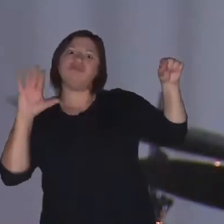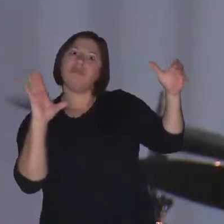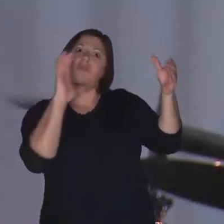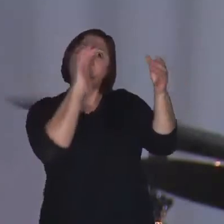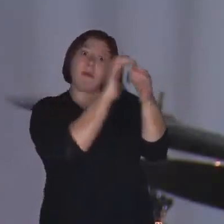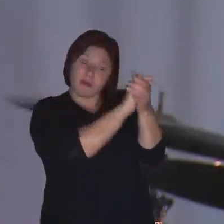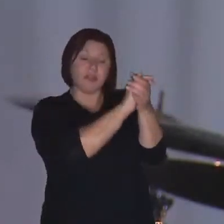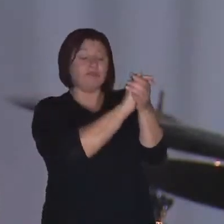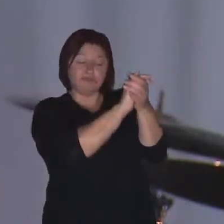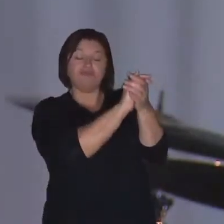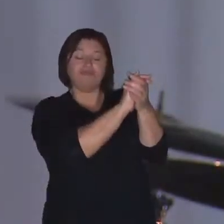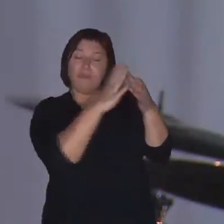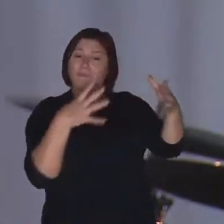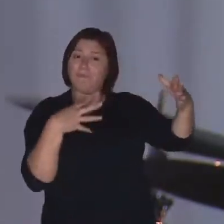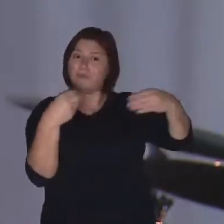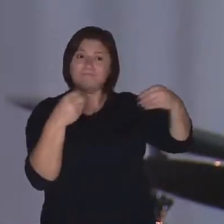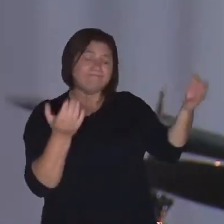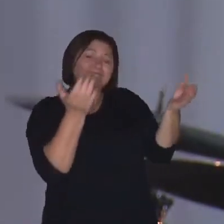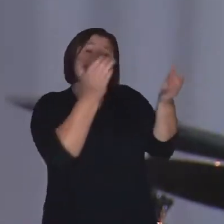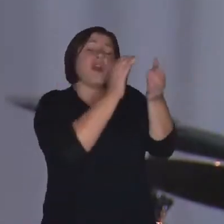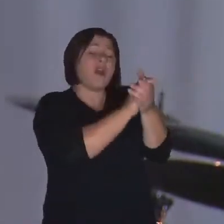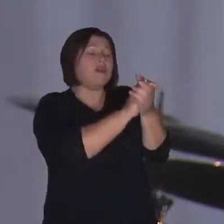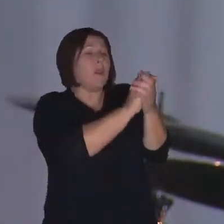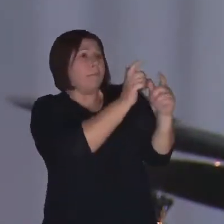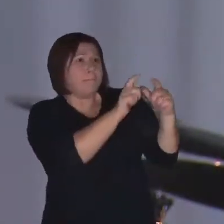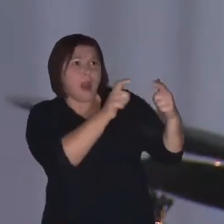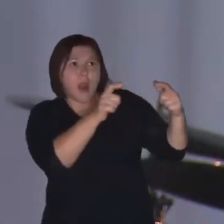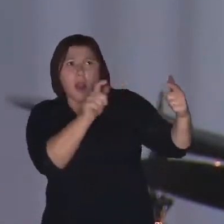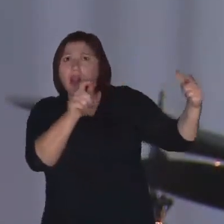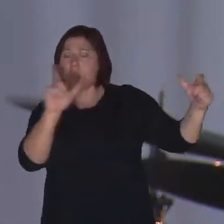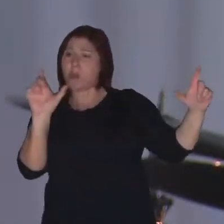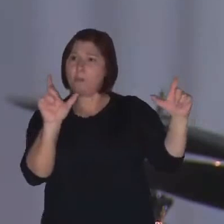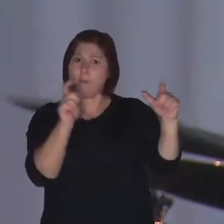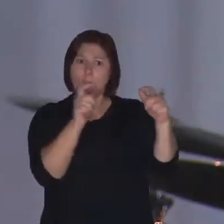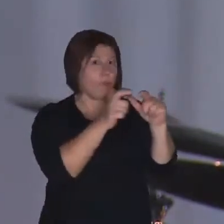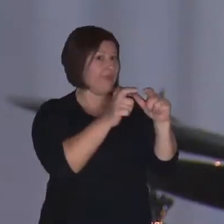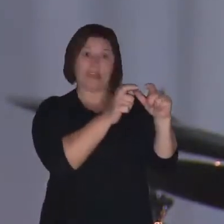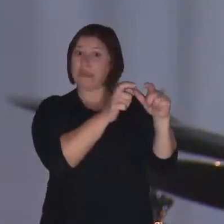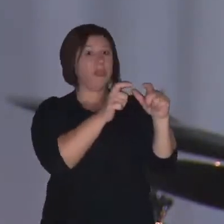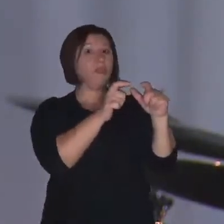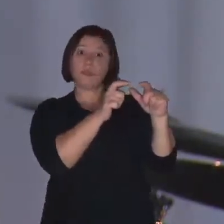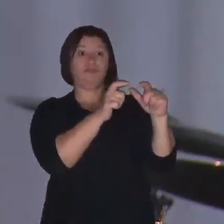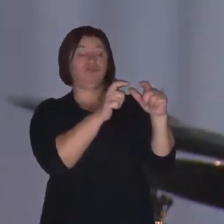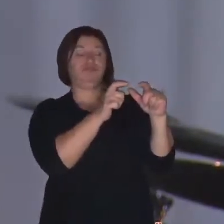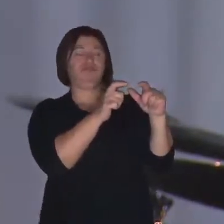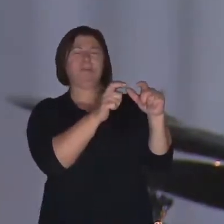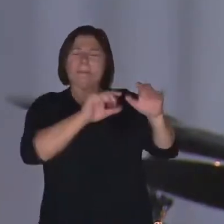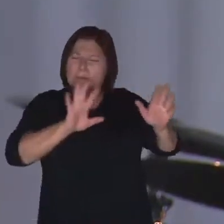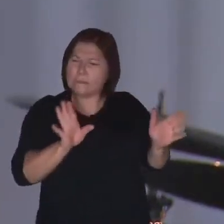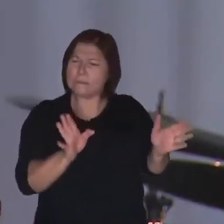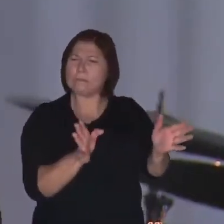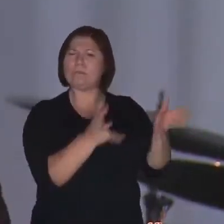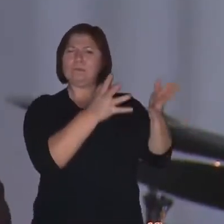filhos e filhas, multipliquem-se e não diminuam. Busquem a prosperidade da cidade para a qual eu os